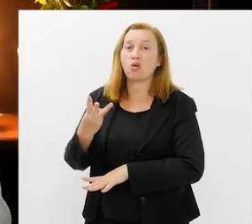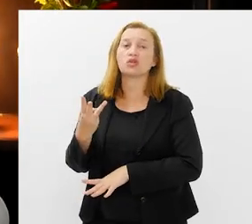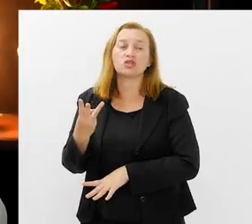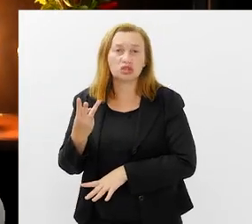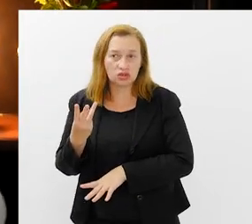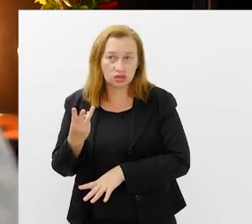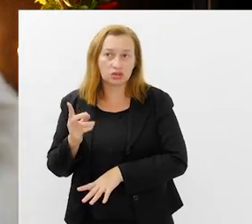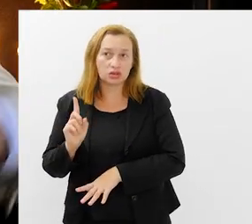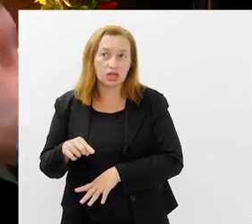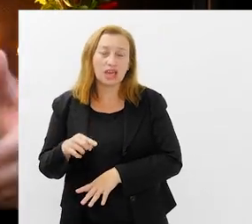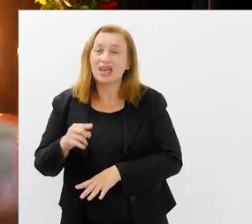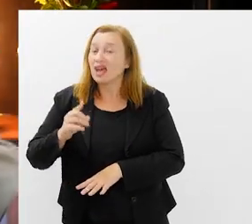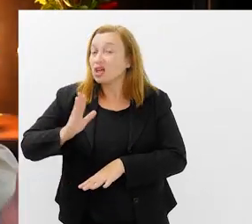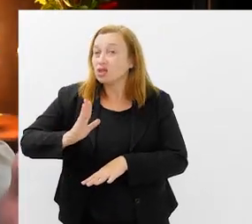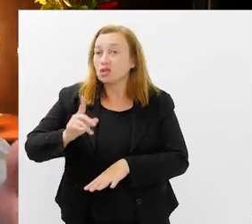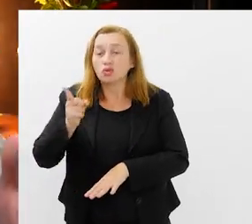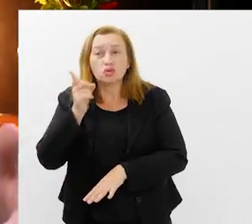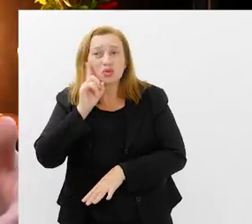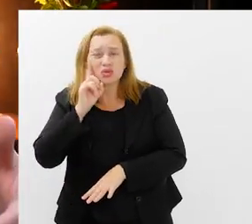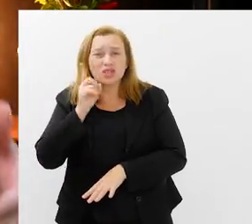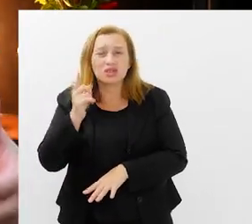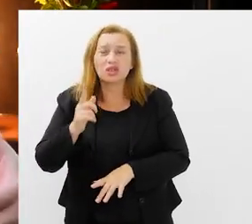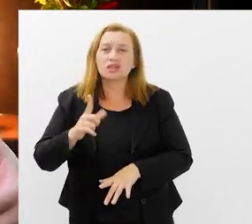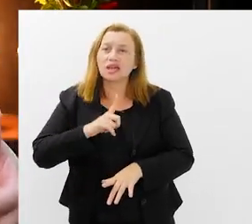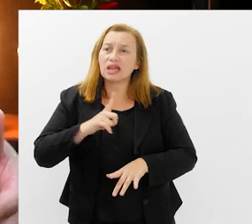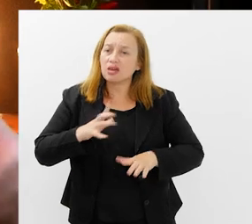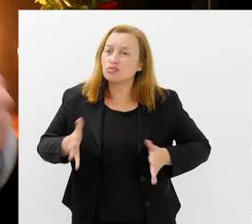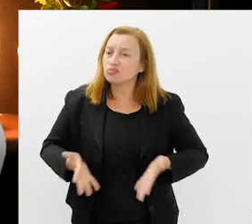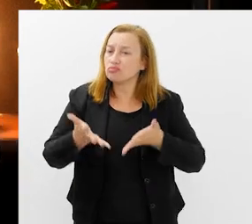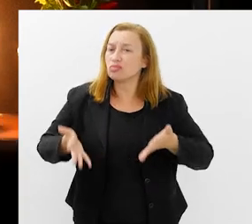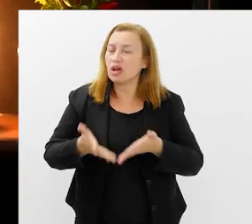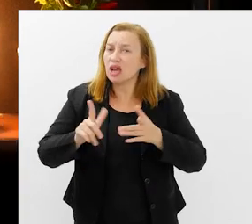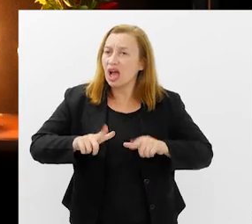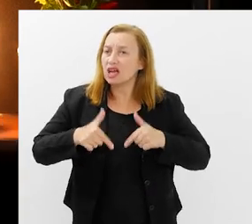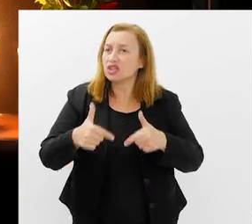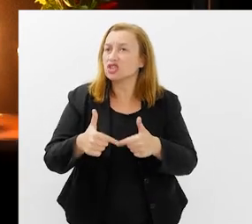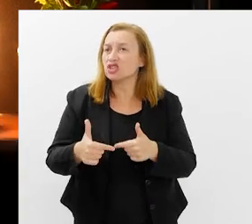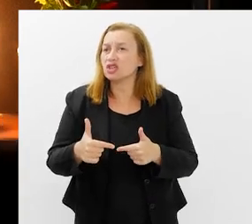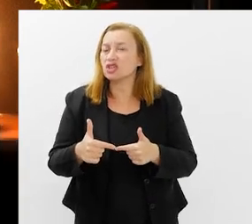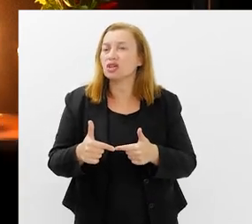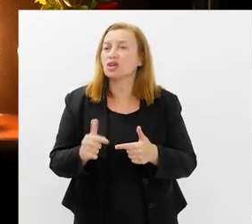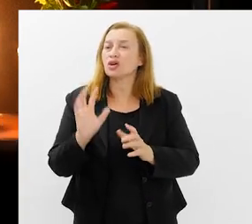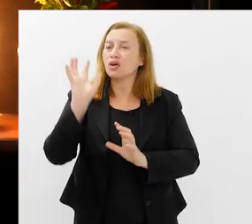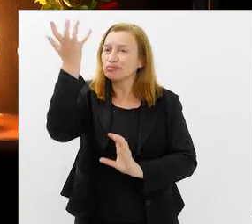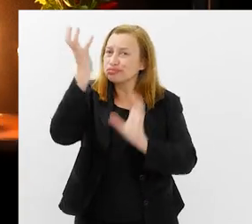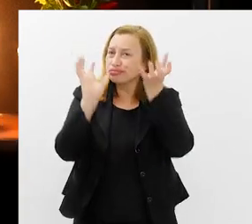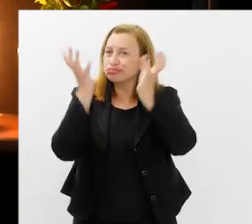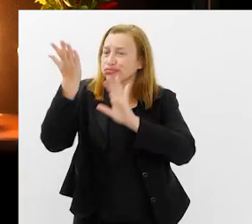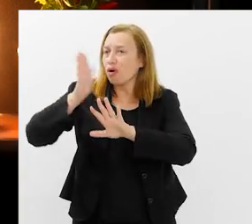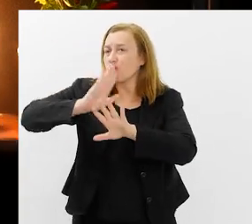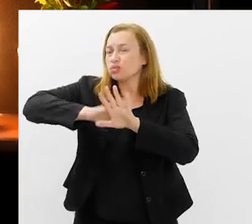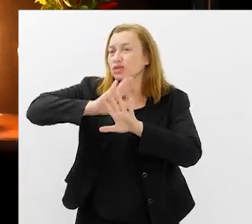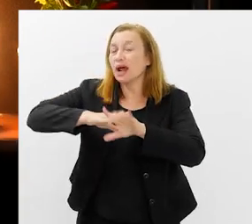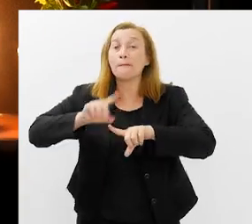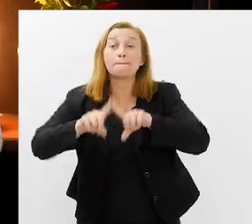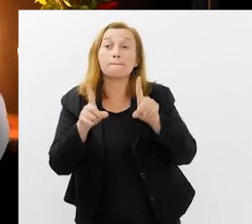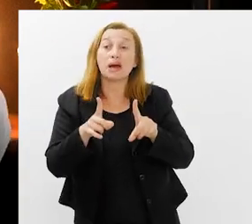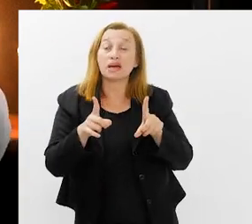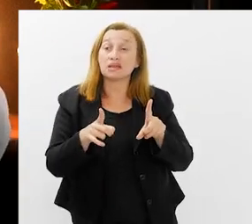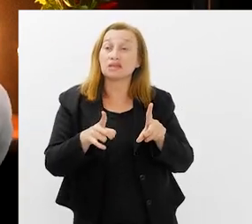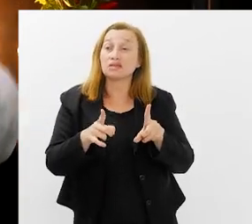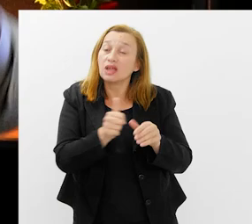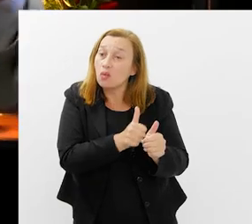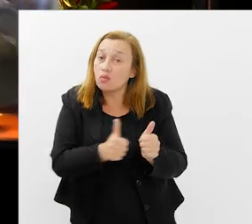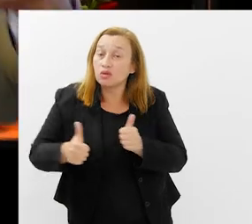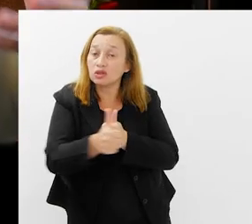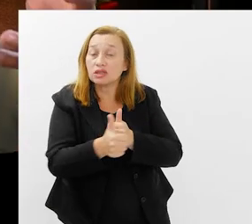dada notícia. Cada dia mais teremos ações que sempre, na verdade, a questão climática teve por detrás, mas